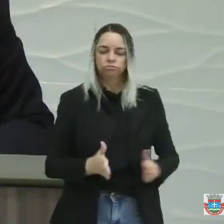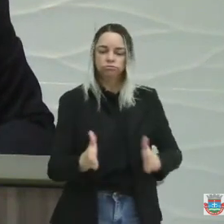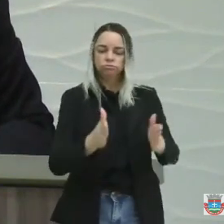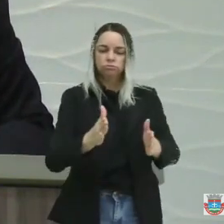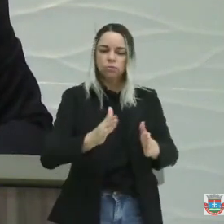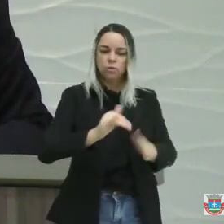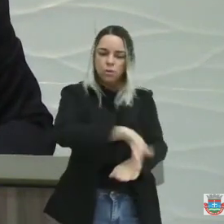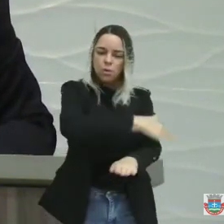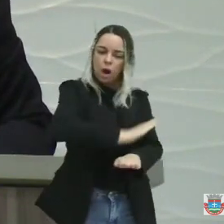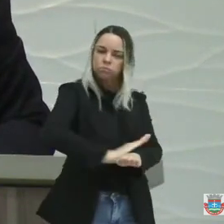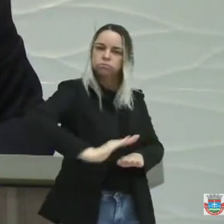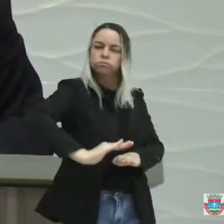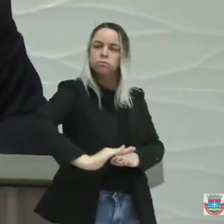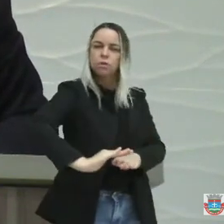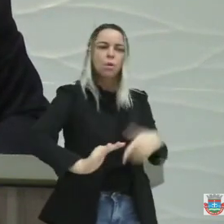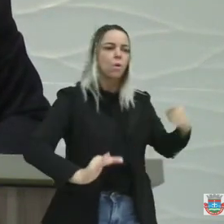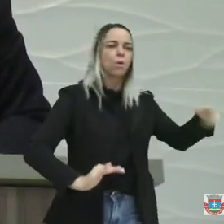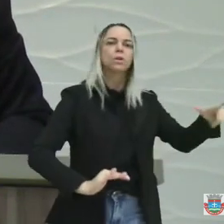mais uma